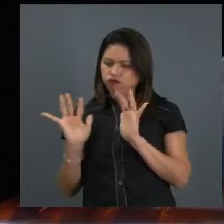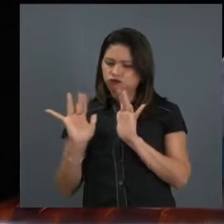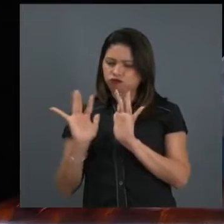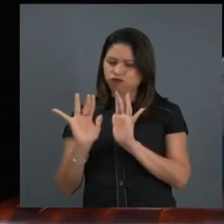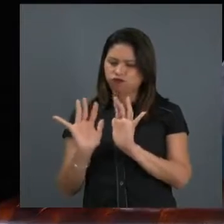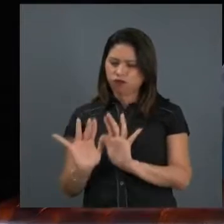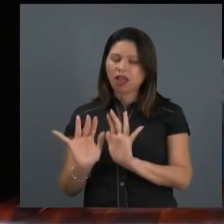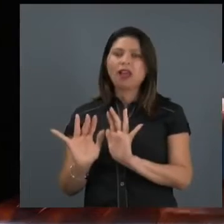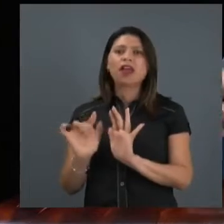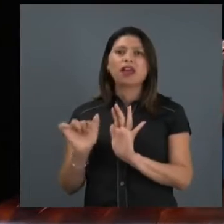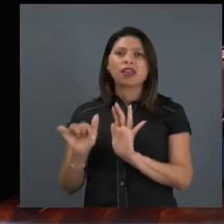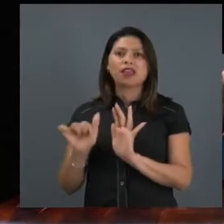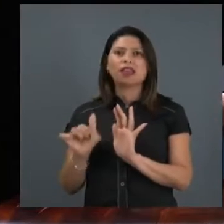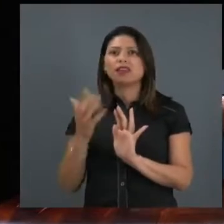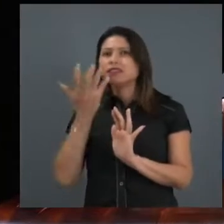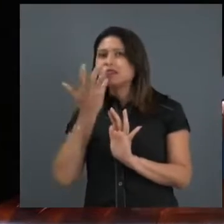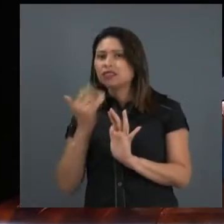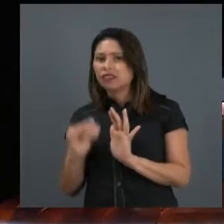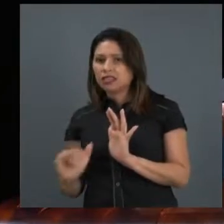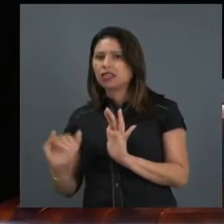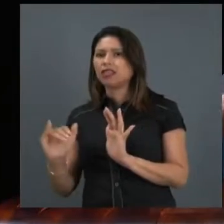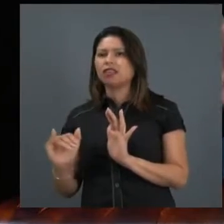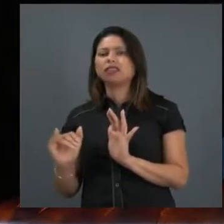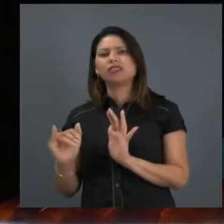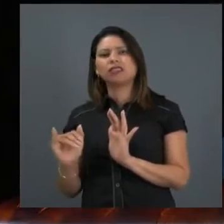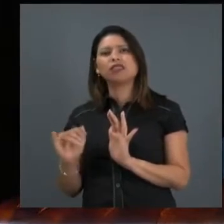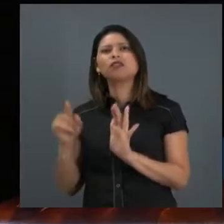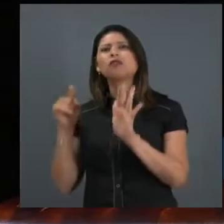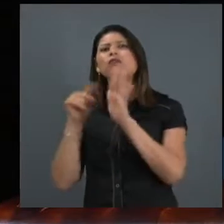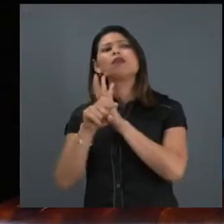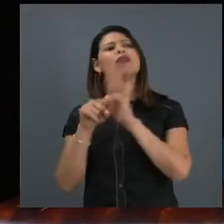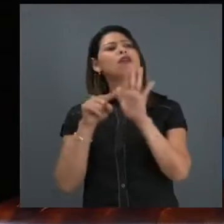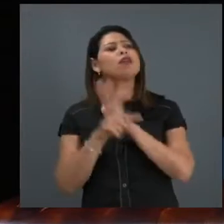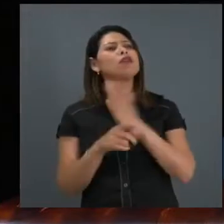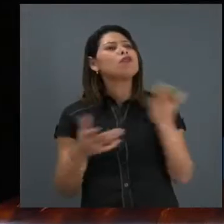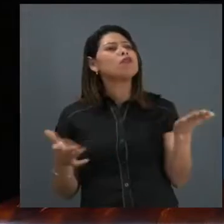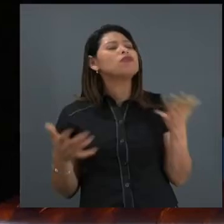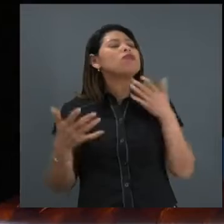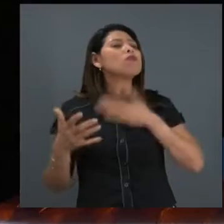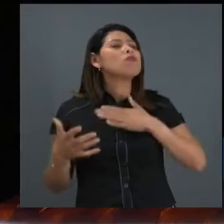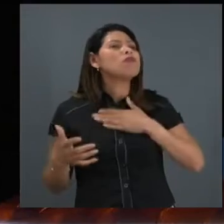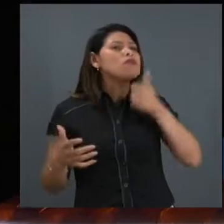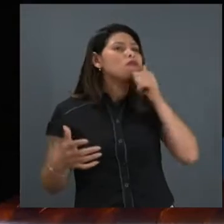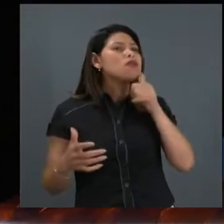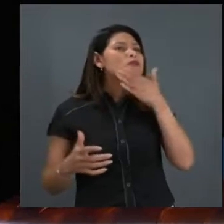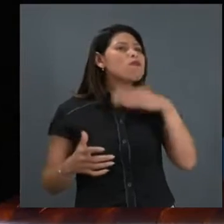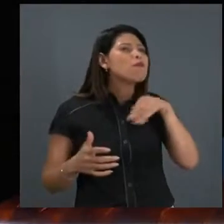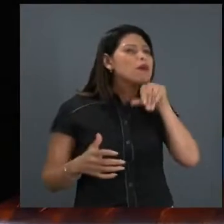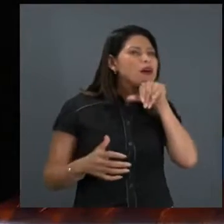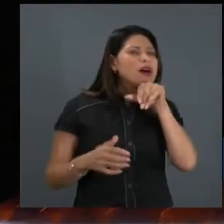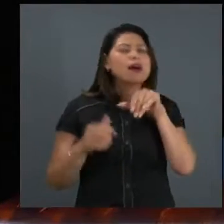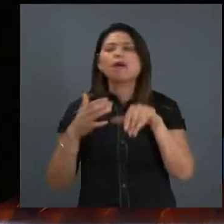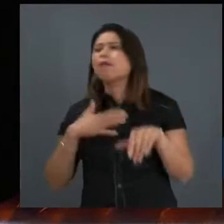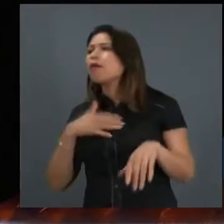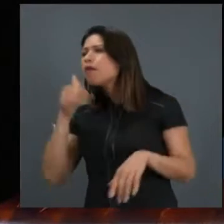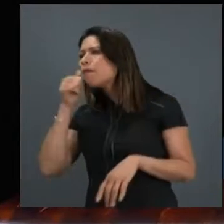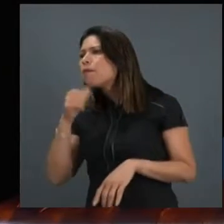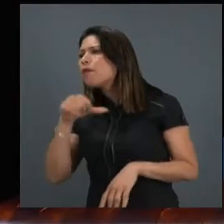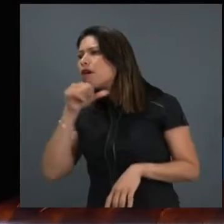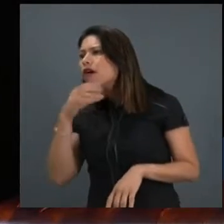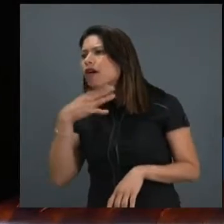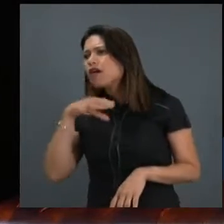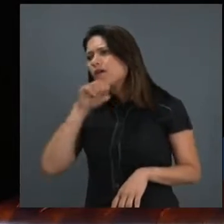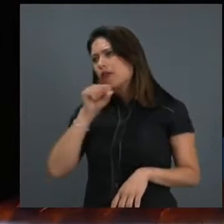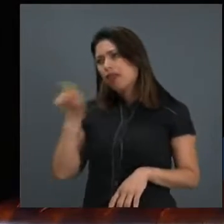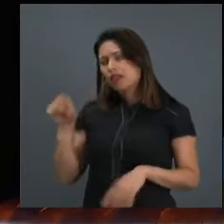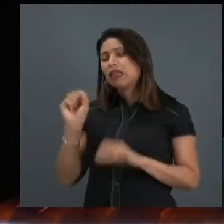escola, e as crianças dizem, e o pai? E o psicólogo que está lá, o enfermeiro diz, não, eles vão vir, eles sabem que não vão